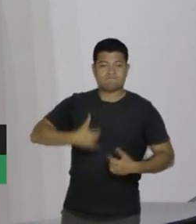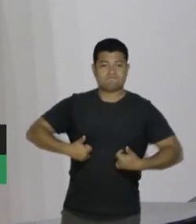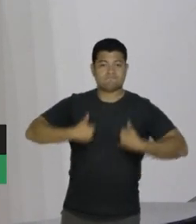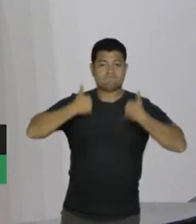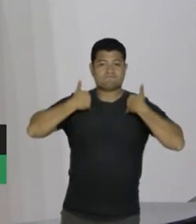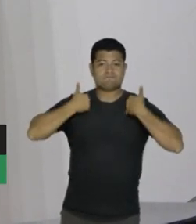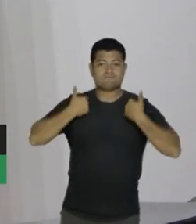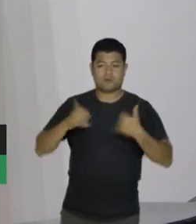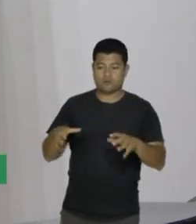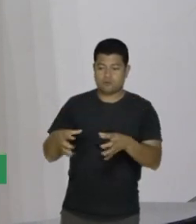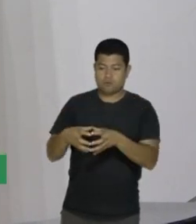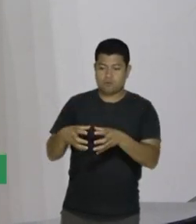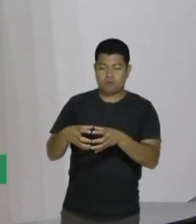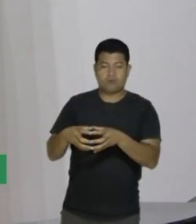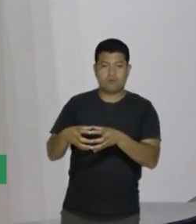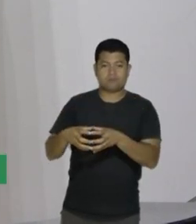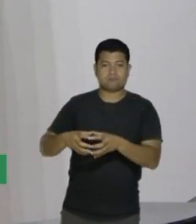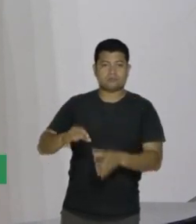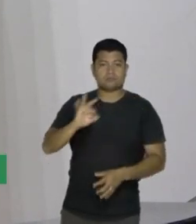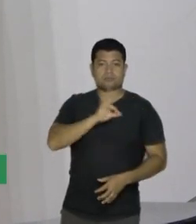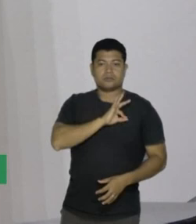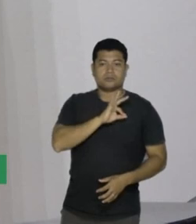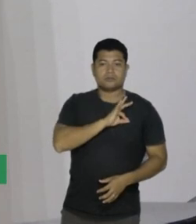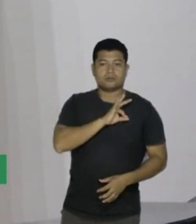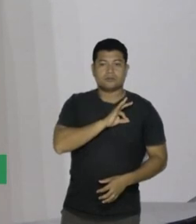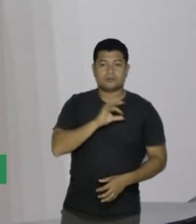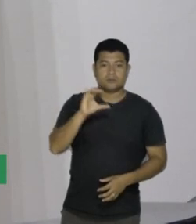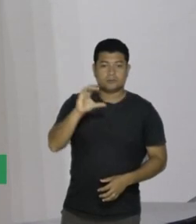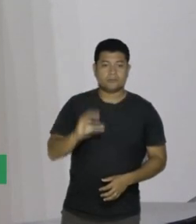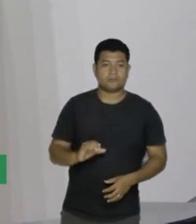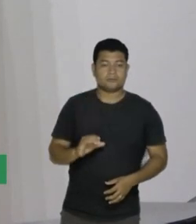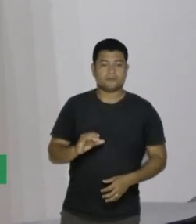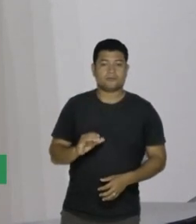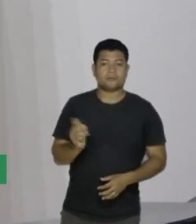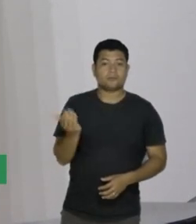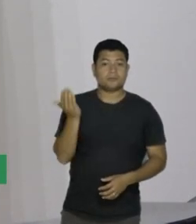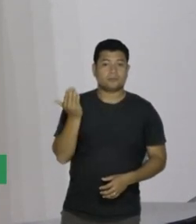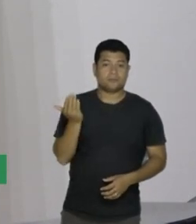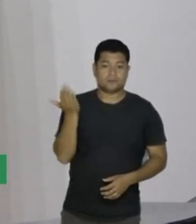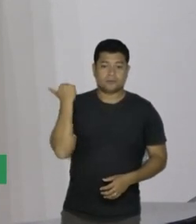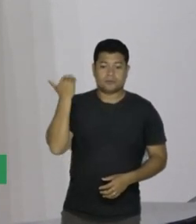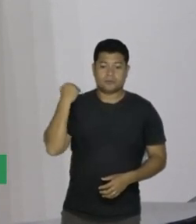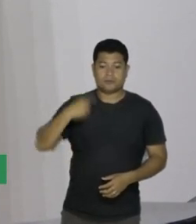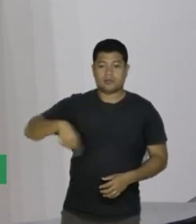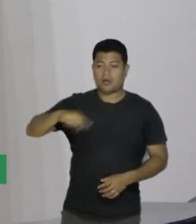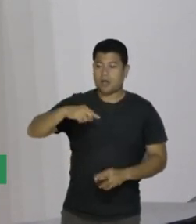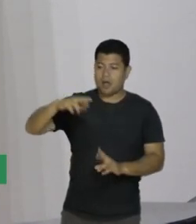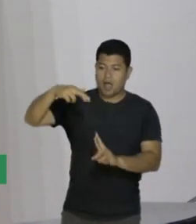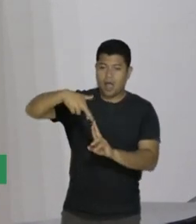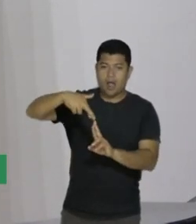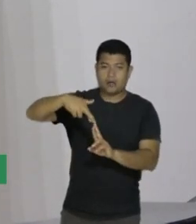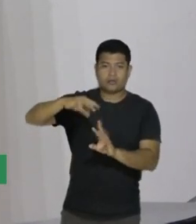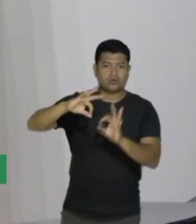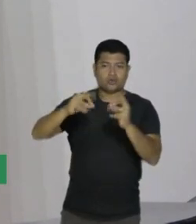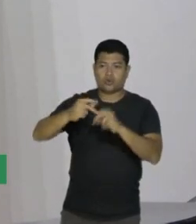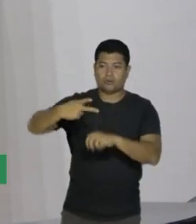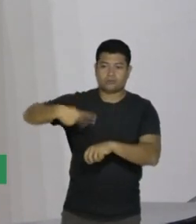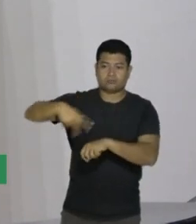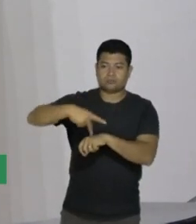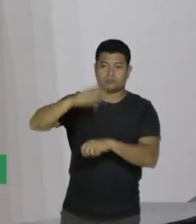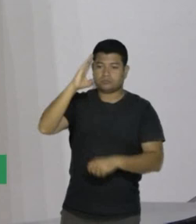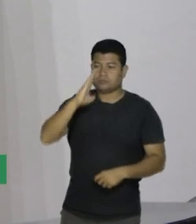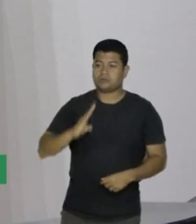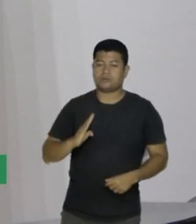ao quadro da Polícia Civil de Santa Catarina até poucos anos atrás nós éramos referência para todo o país e hoje